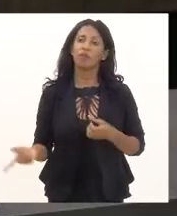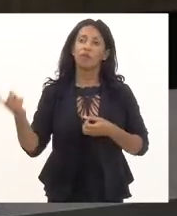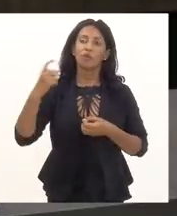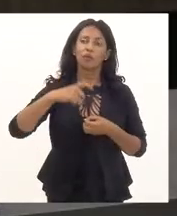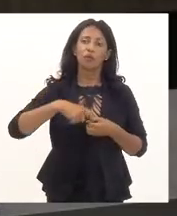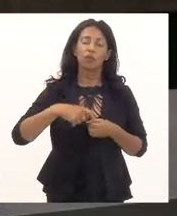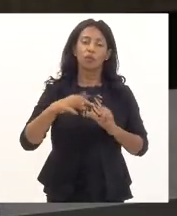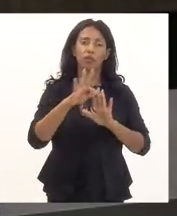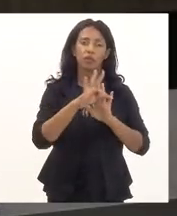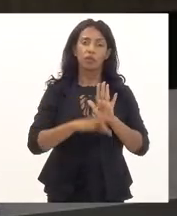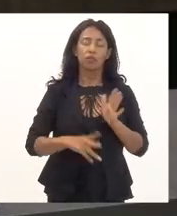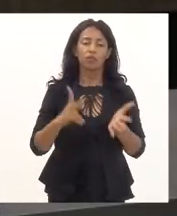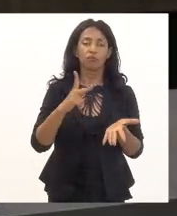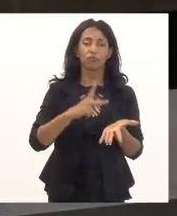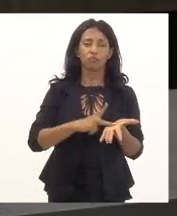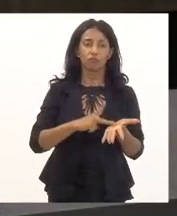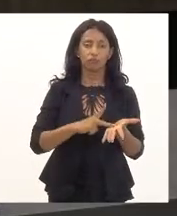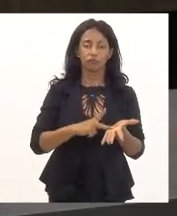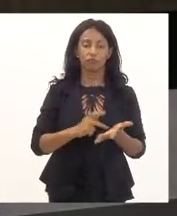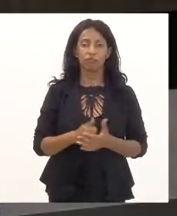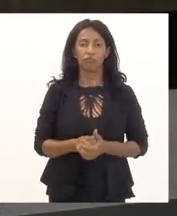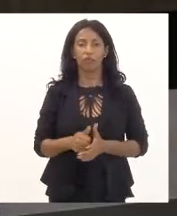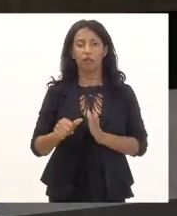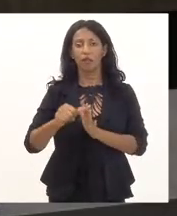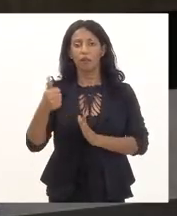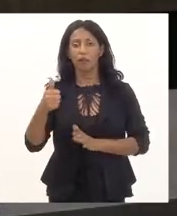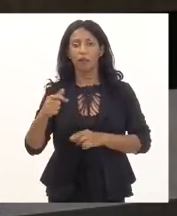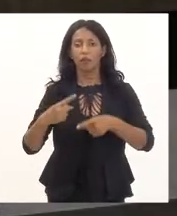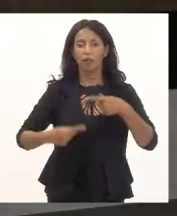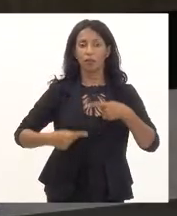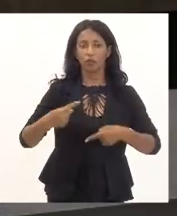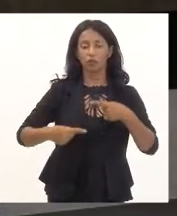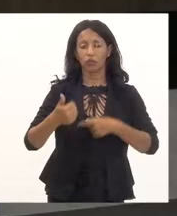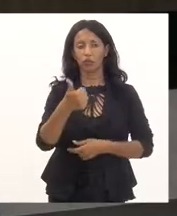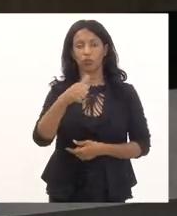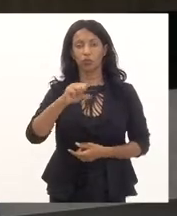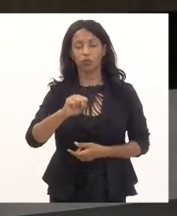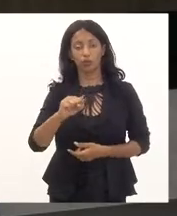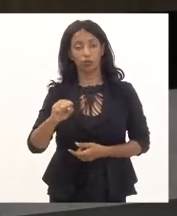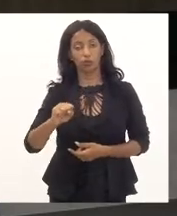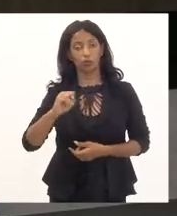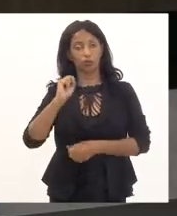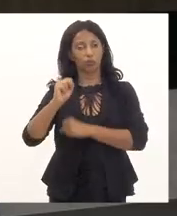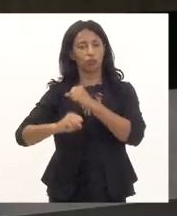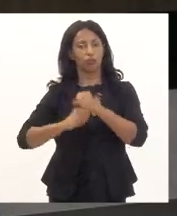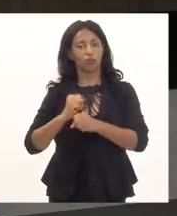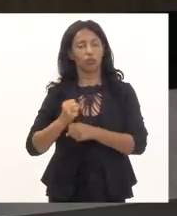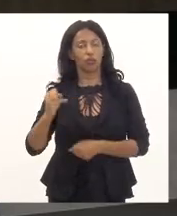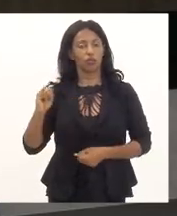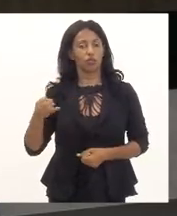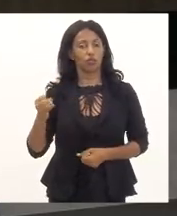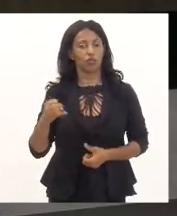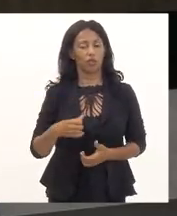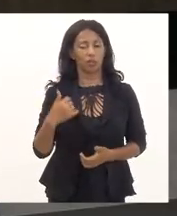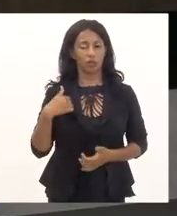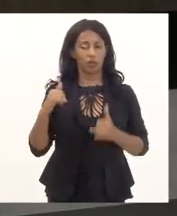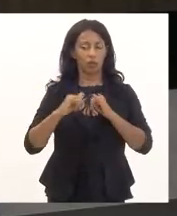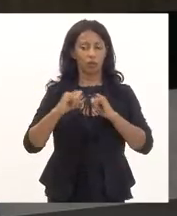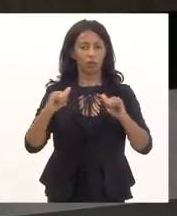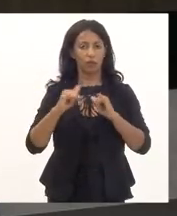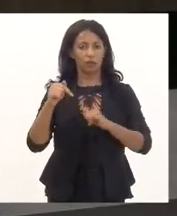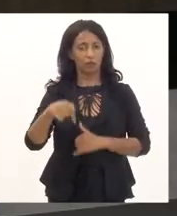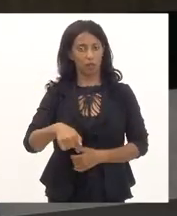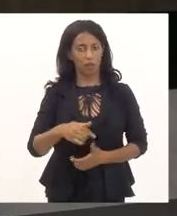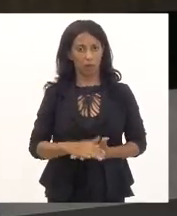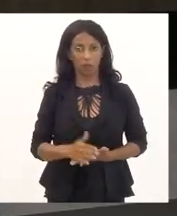voltassem ao texto original apresentado em primeira discussão no dia 18/1. E eu quero informar aqui que eu